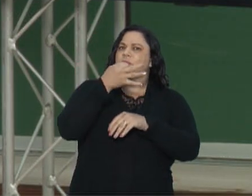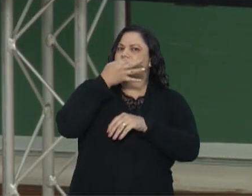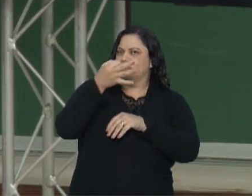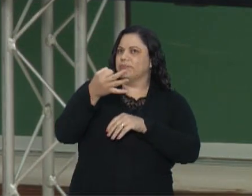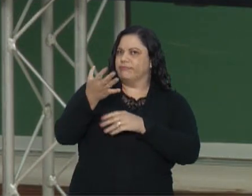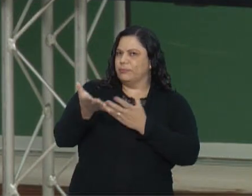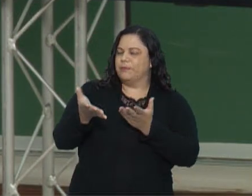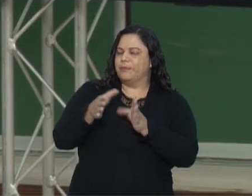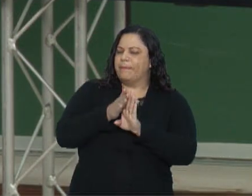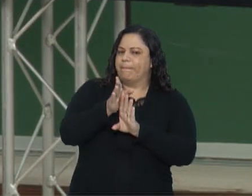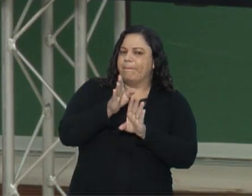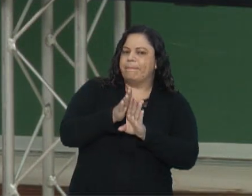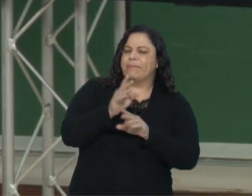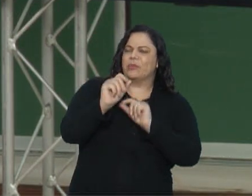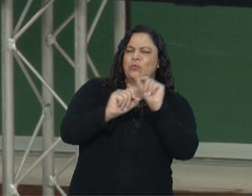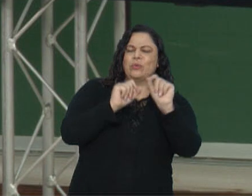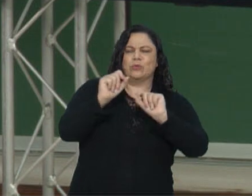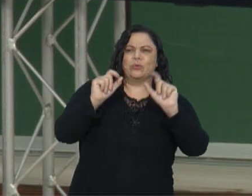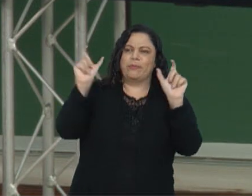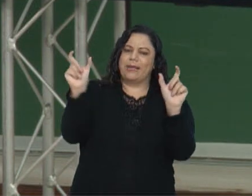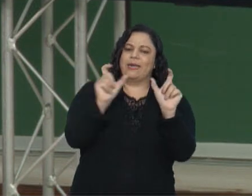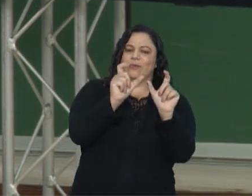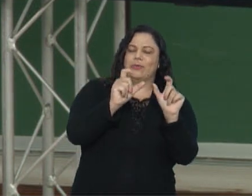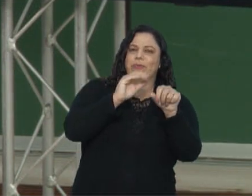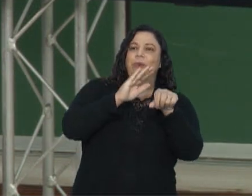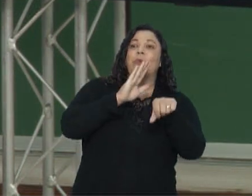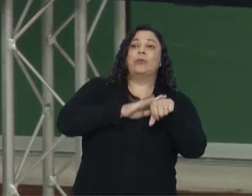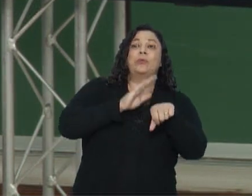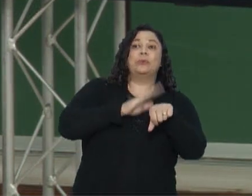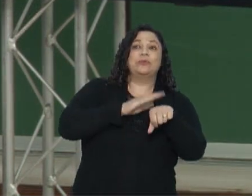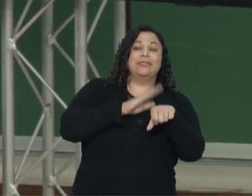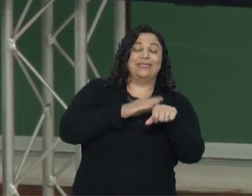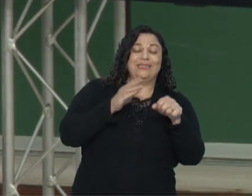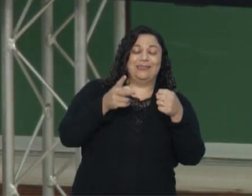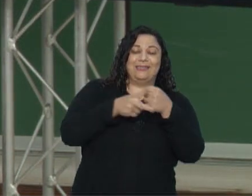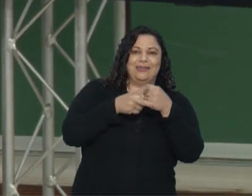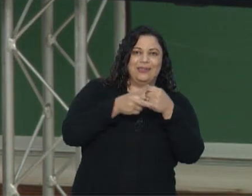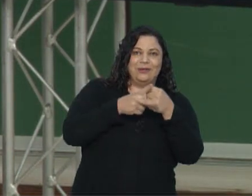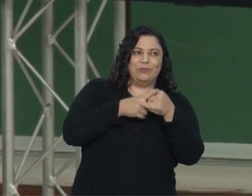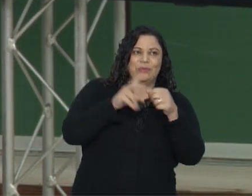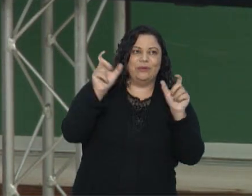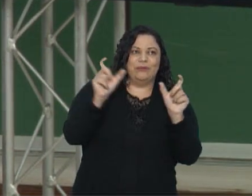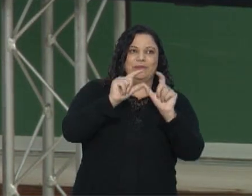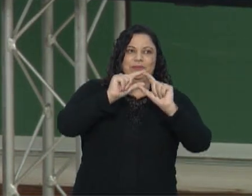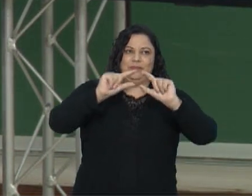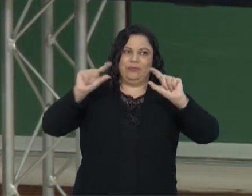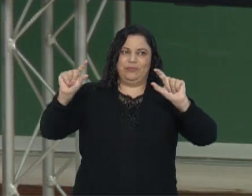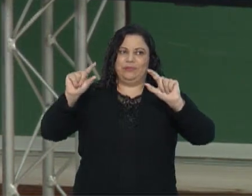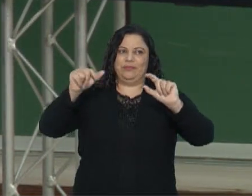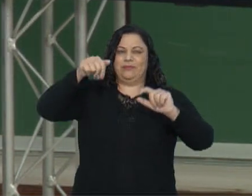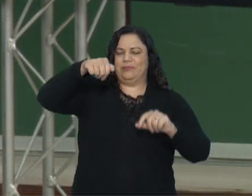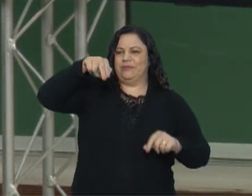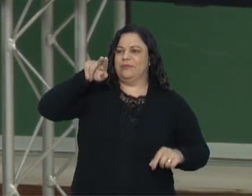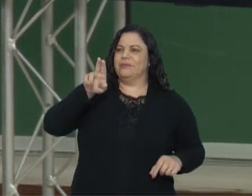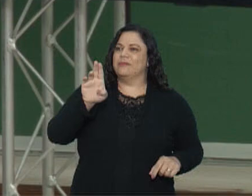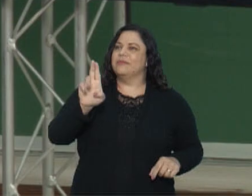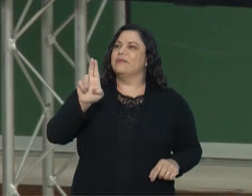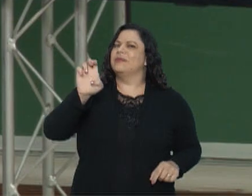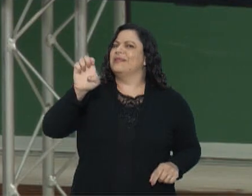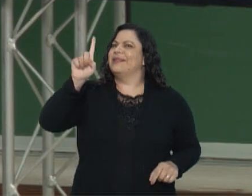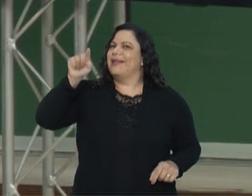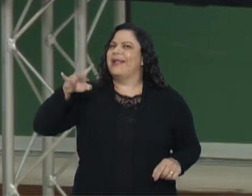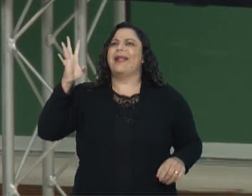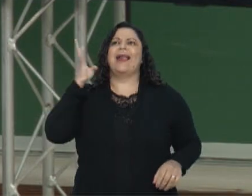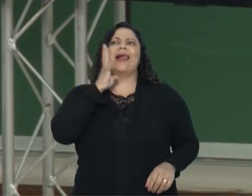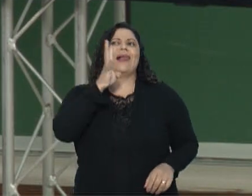iniciassem pelo marcador de tempo. Yo viviré en España. Que guay! Que guay aquela expressãozinha. Que